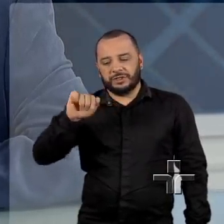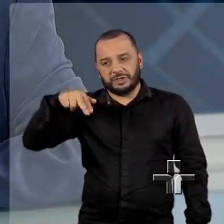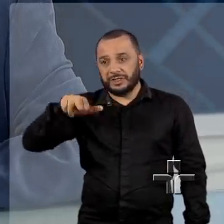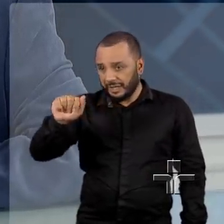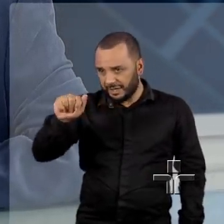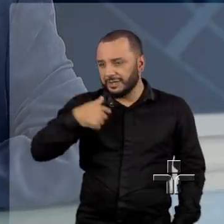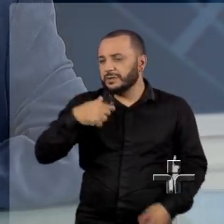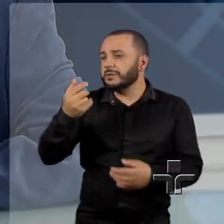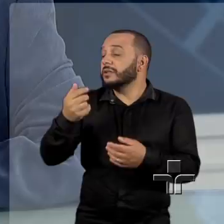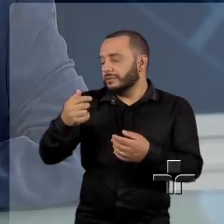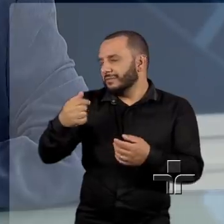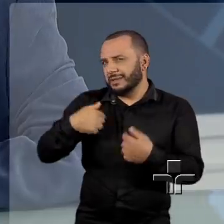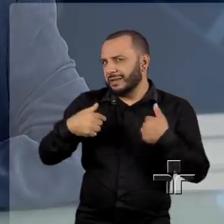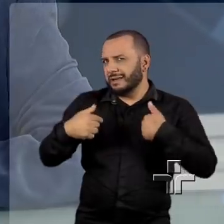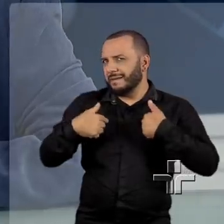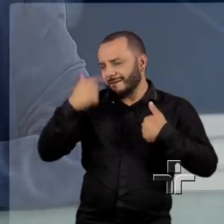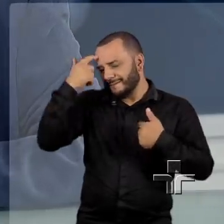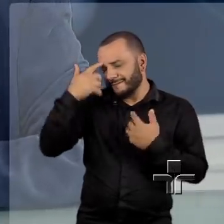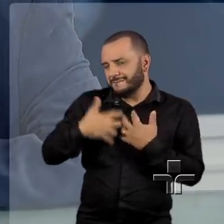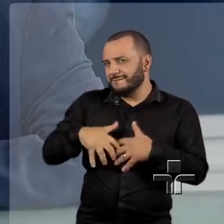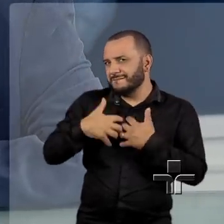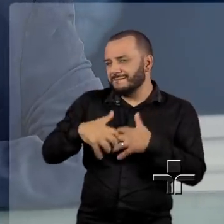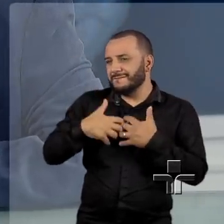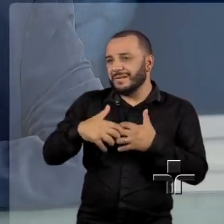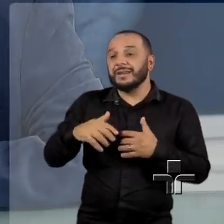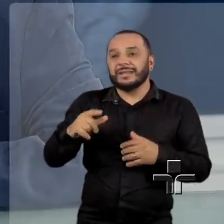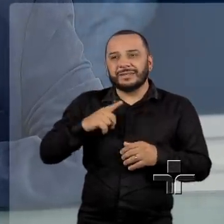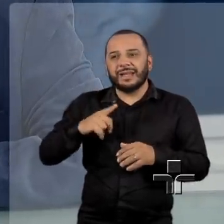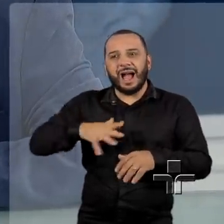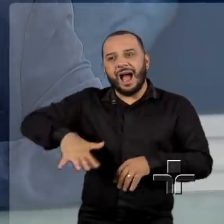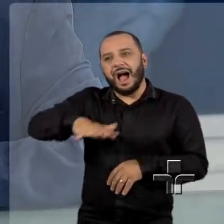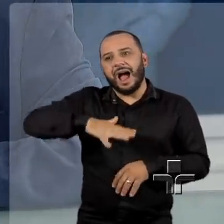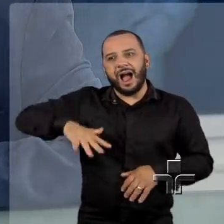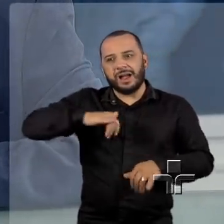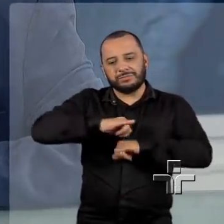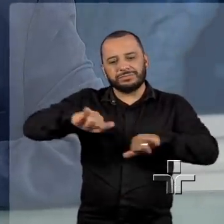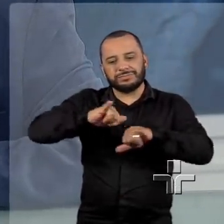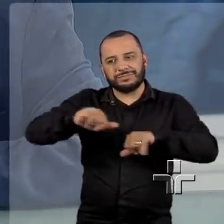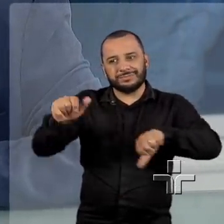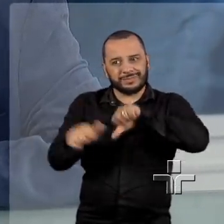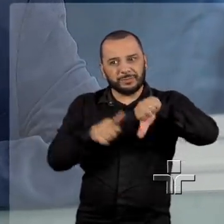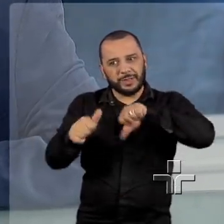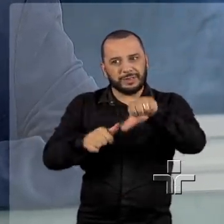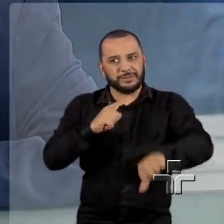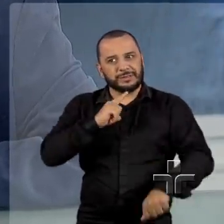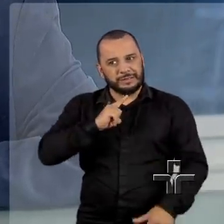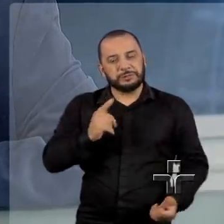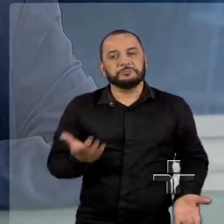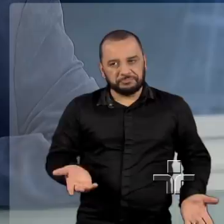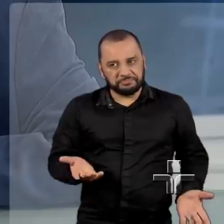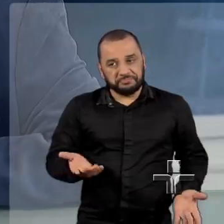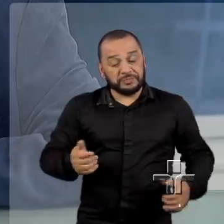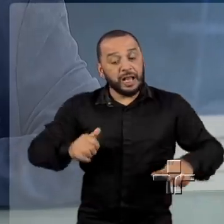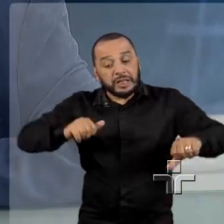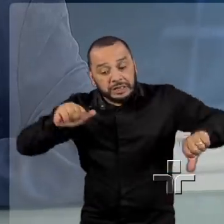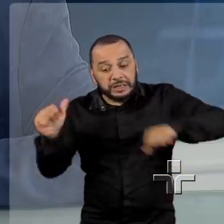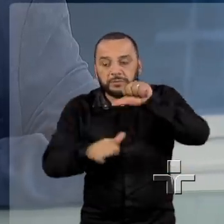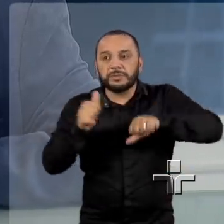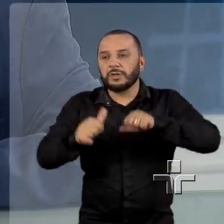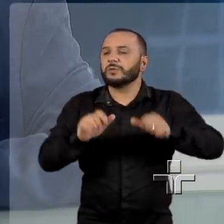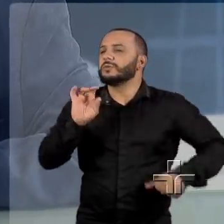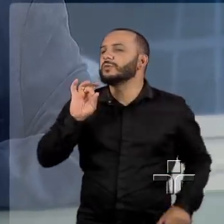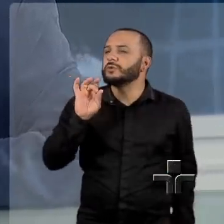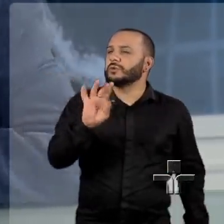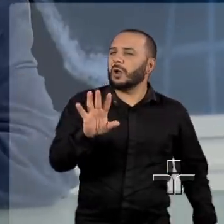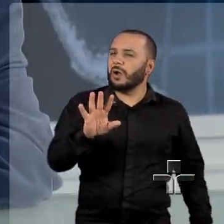maior, que é a seguinte: a publicidade está passando por uma transformação muito grande. E essa transformação muito grande não é só da ferramenta